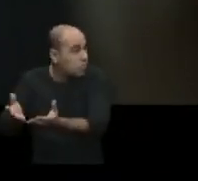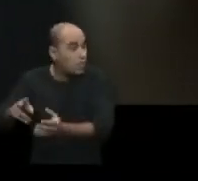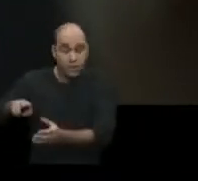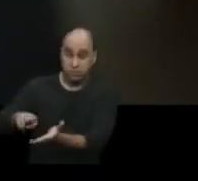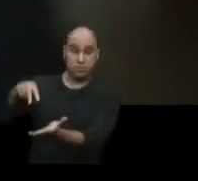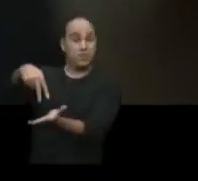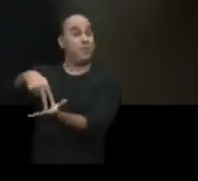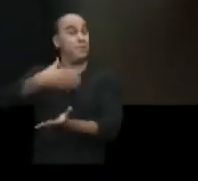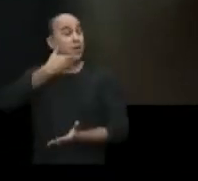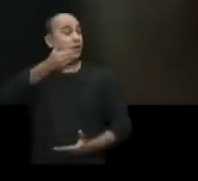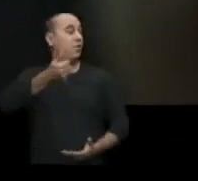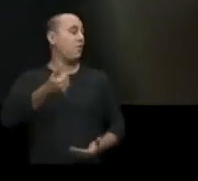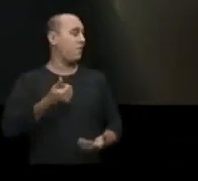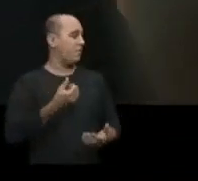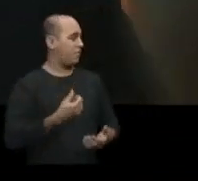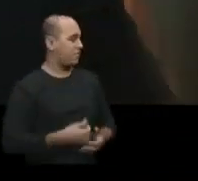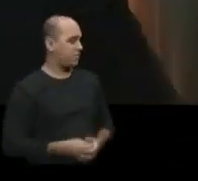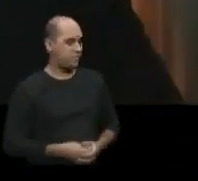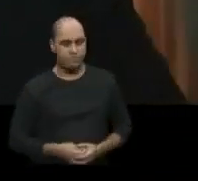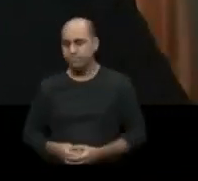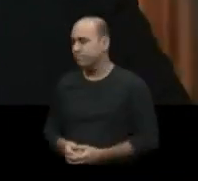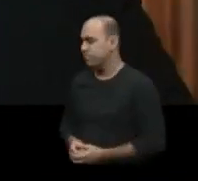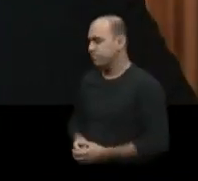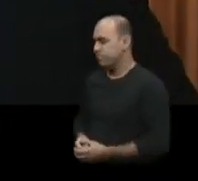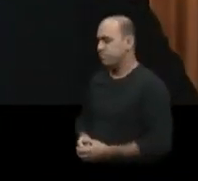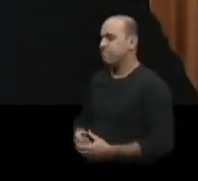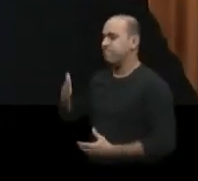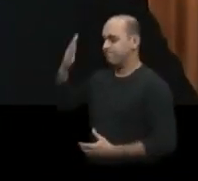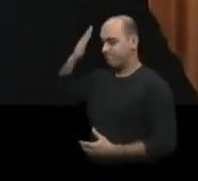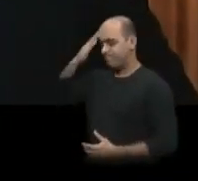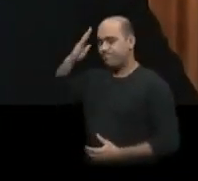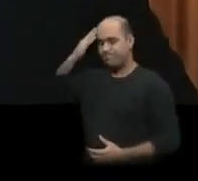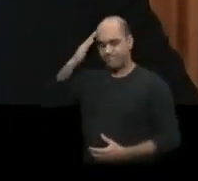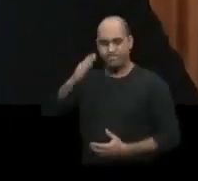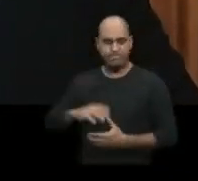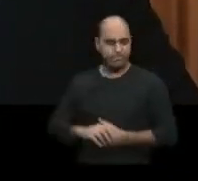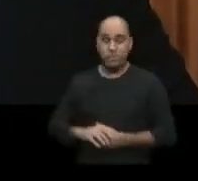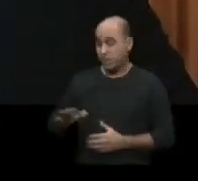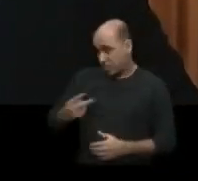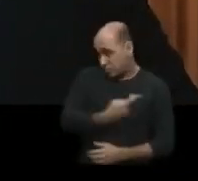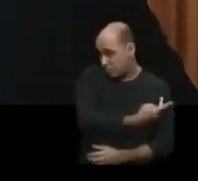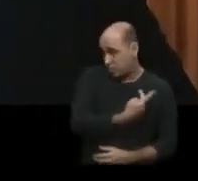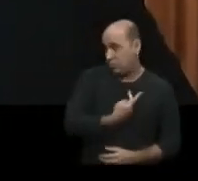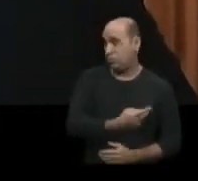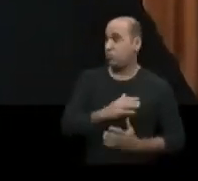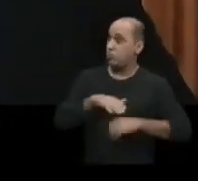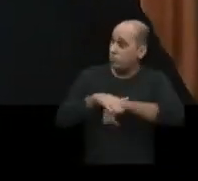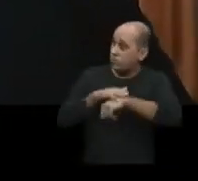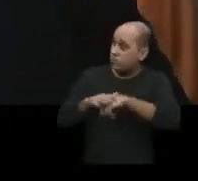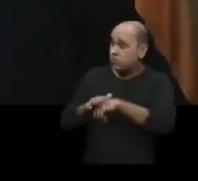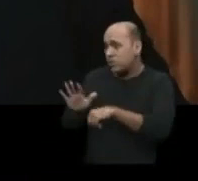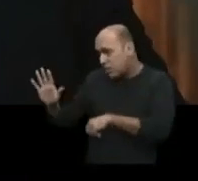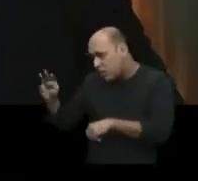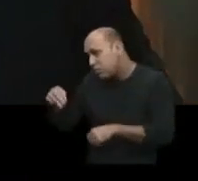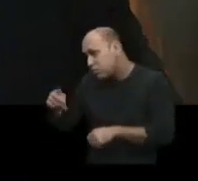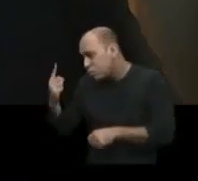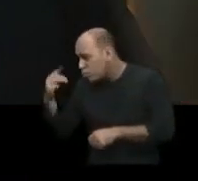Doutor, eu e minha esposa precisamos conversar a respeito. Pode nos dar alguns